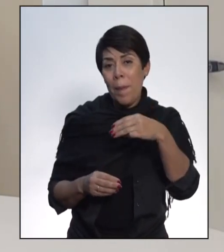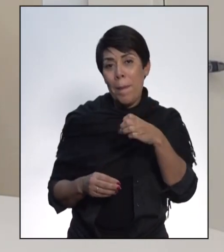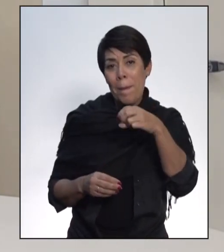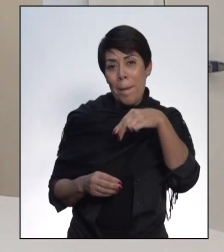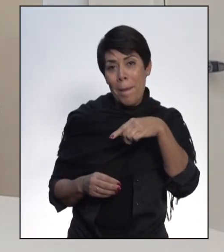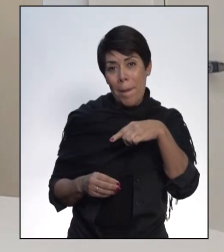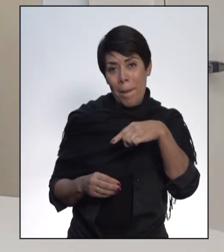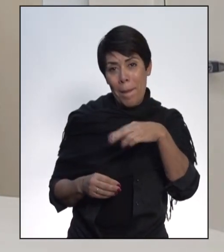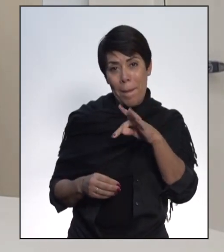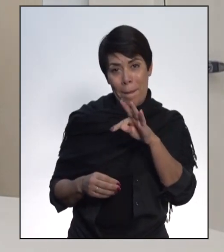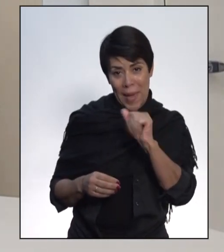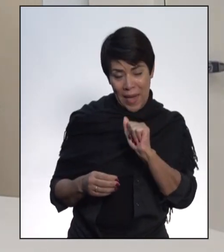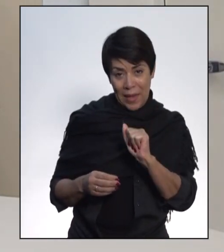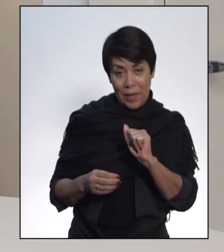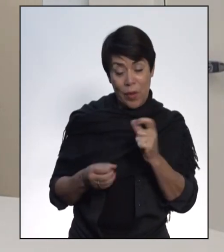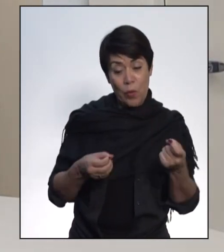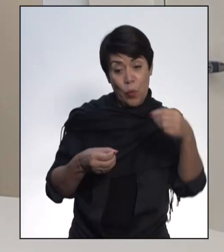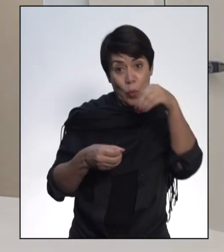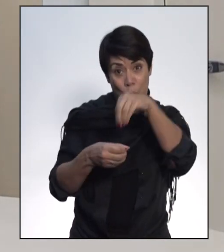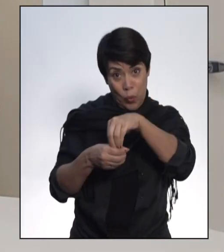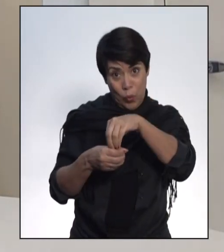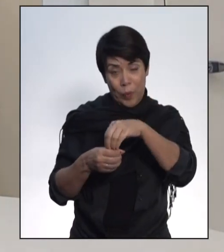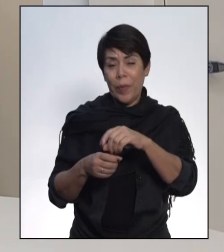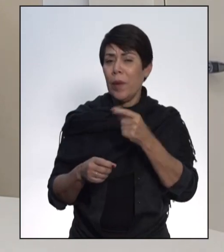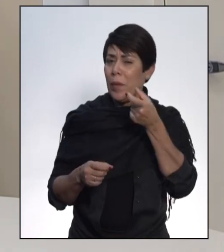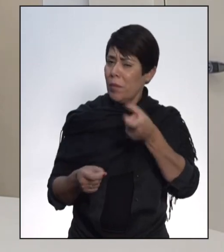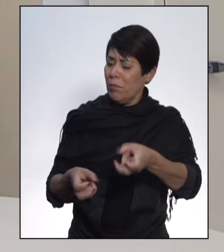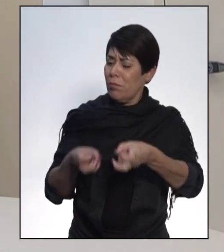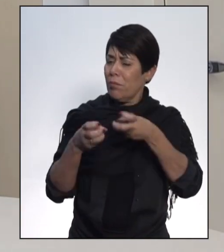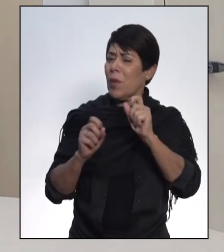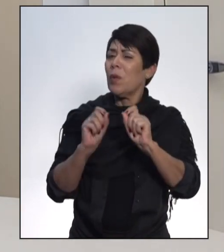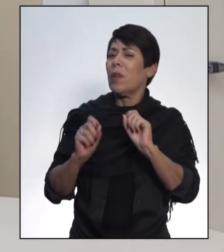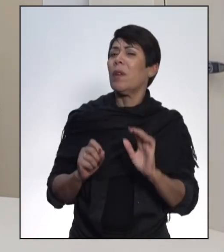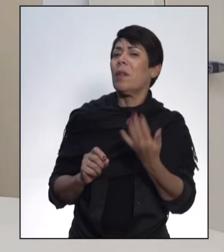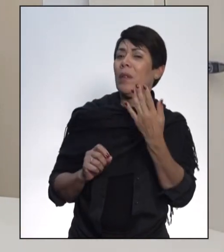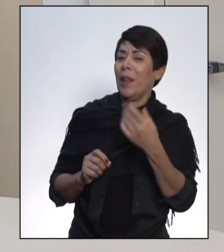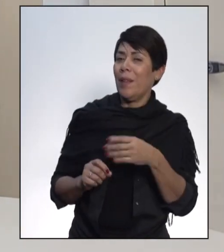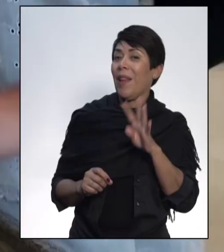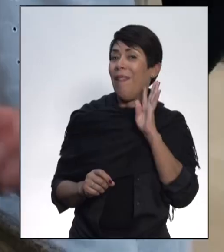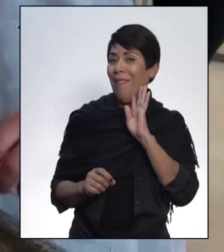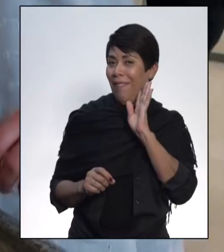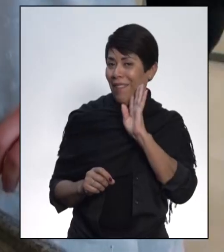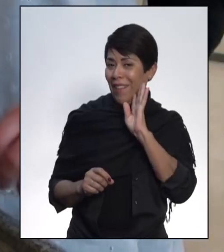essas balinhas ao refrigerante e a gente vai observar o que acontece. Esse é o mais legal.